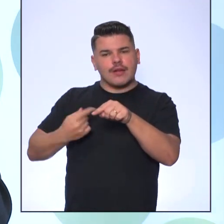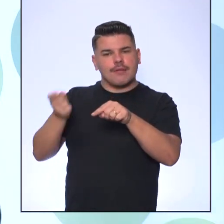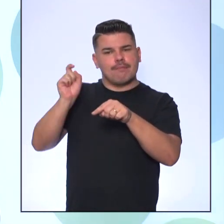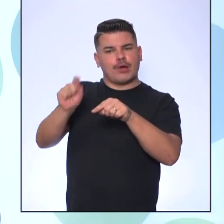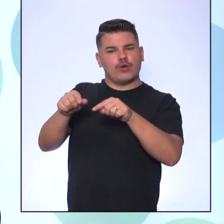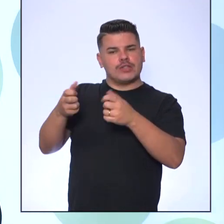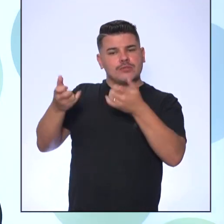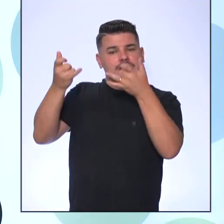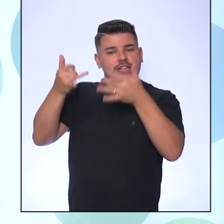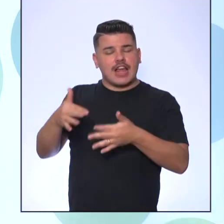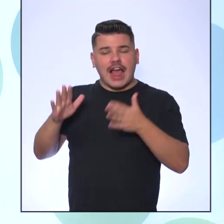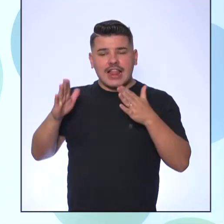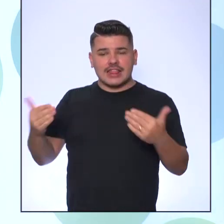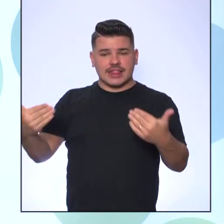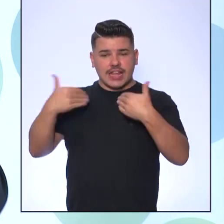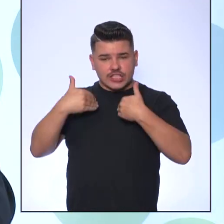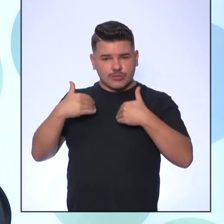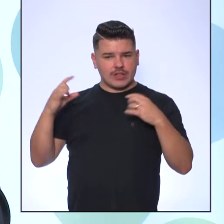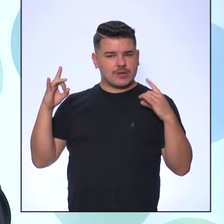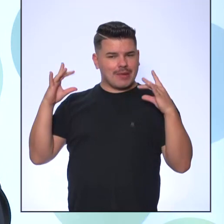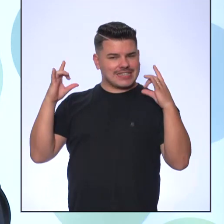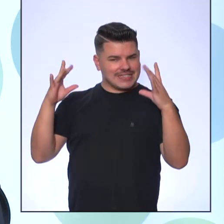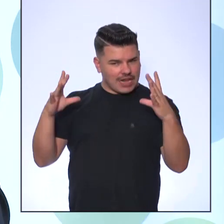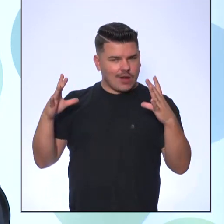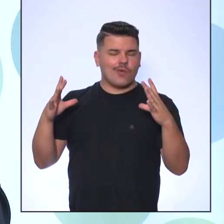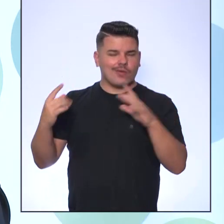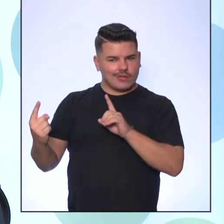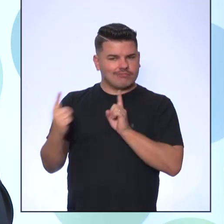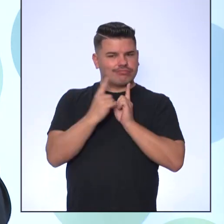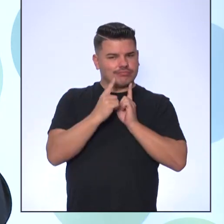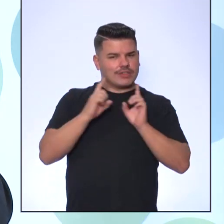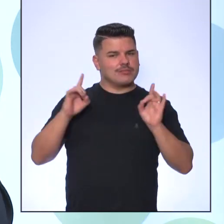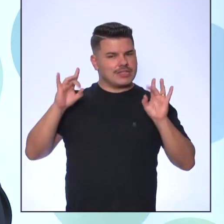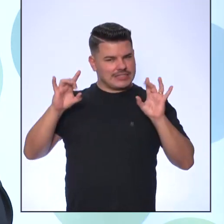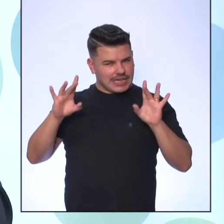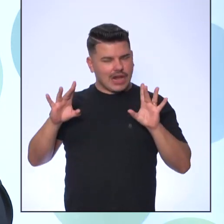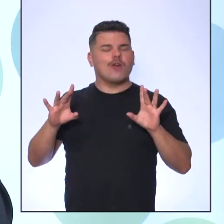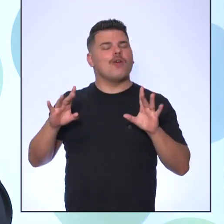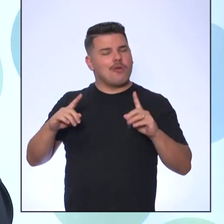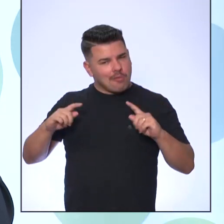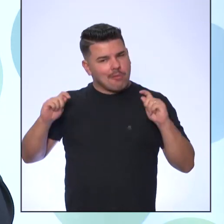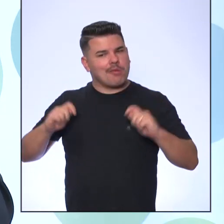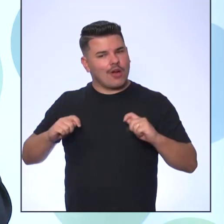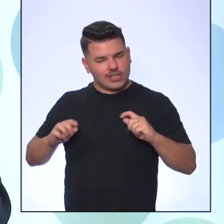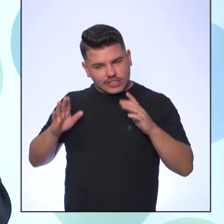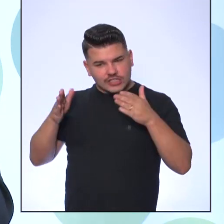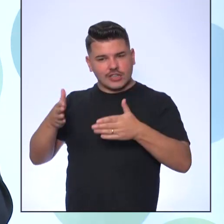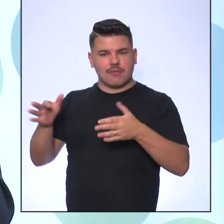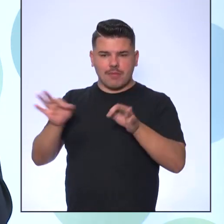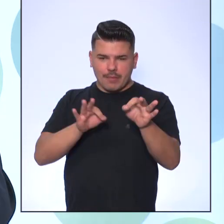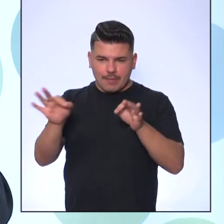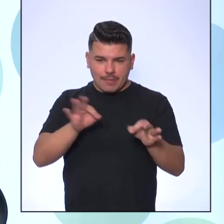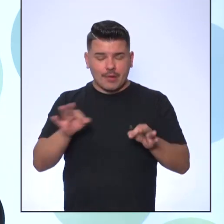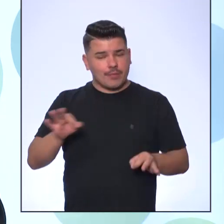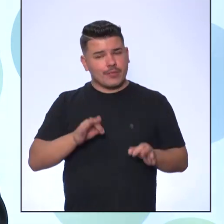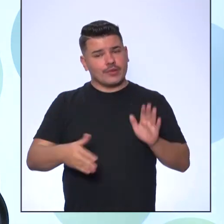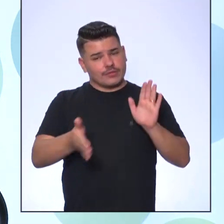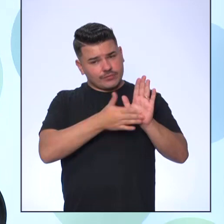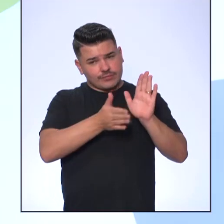atendimento especializado, porque esse atendimento deverá ser feito, né, até por ordem realmente de